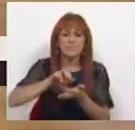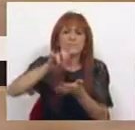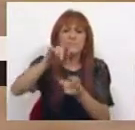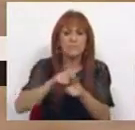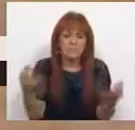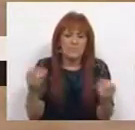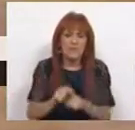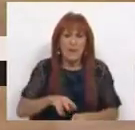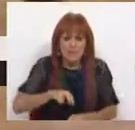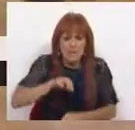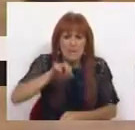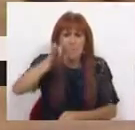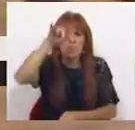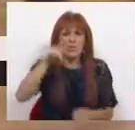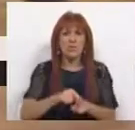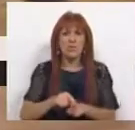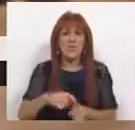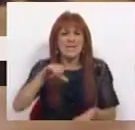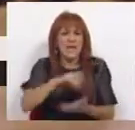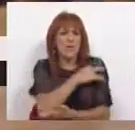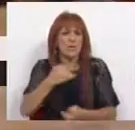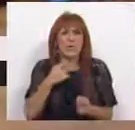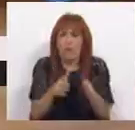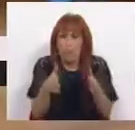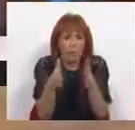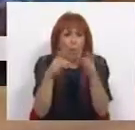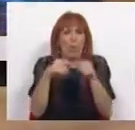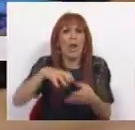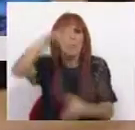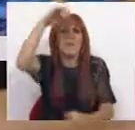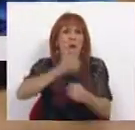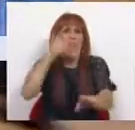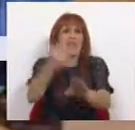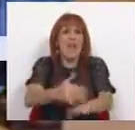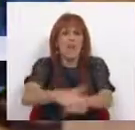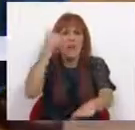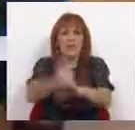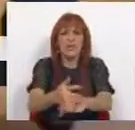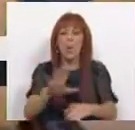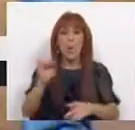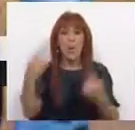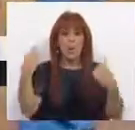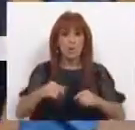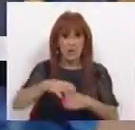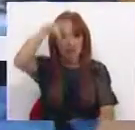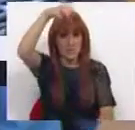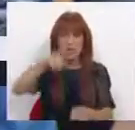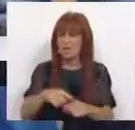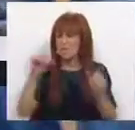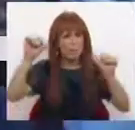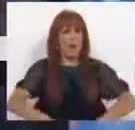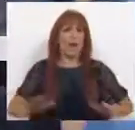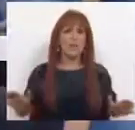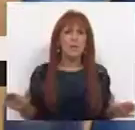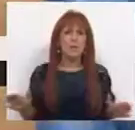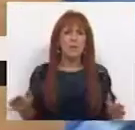subir, evidentemente, a escadaria de um centro de saúde altamente estreito e o elevador está permanentemente avariado, ou quando há elevador, isto está tudo